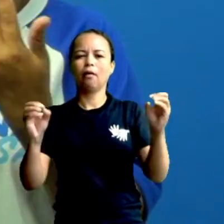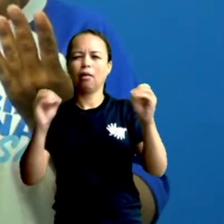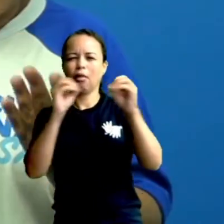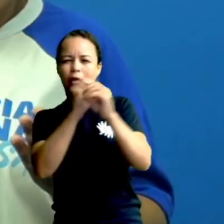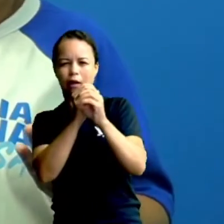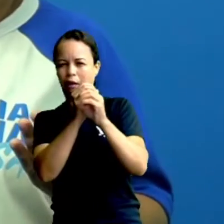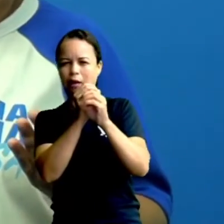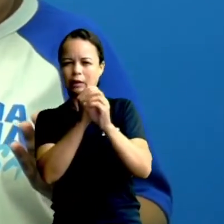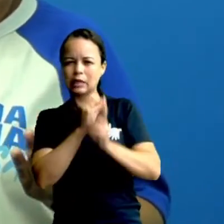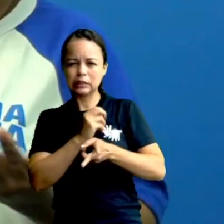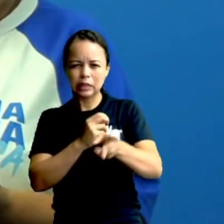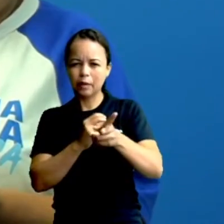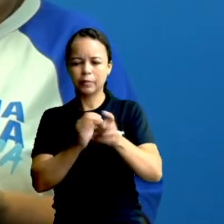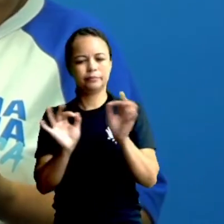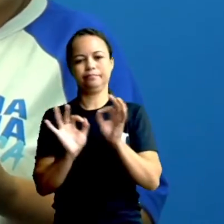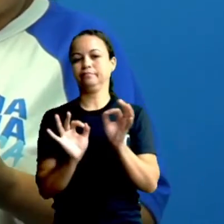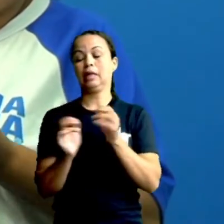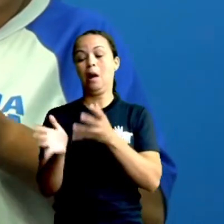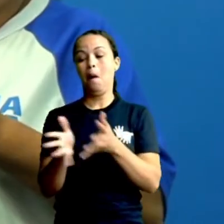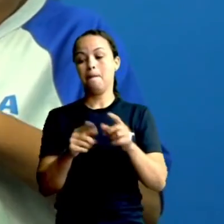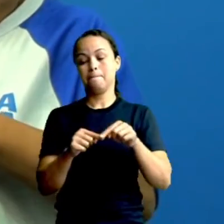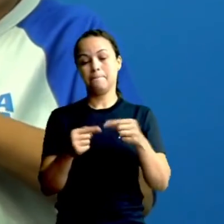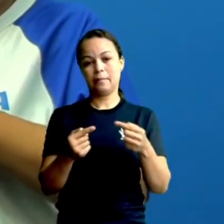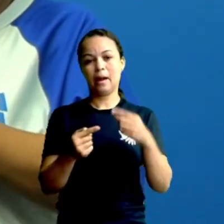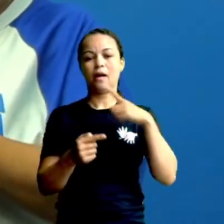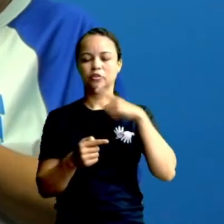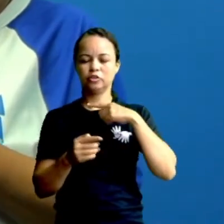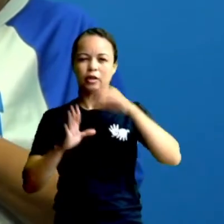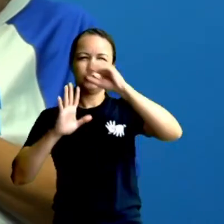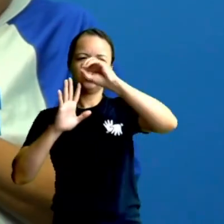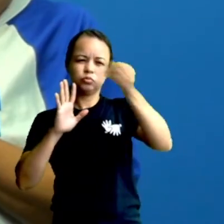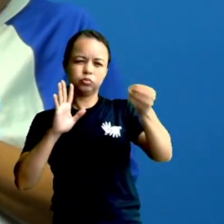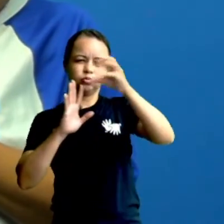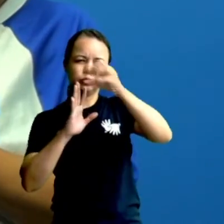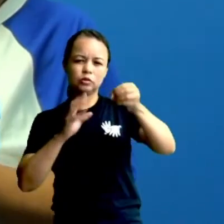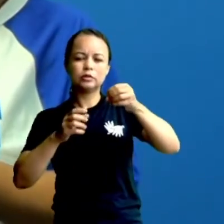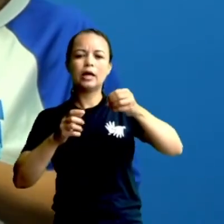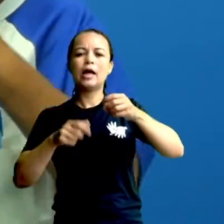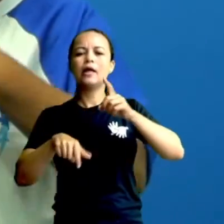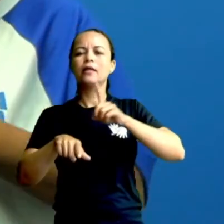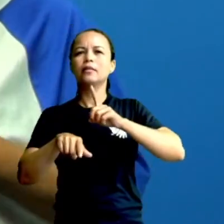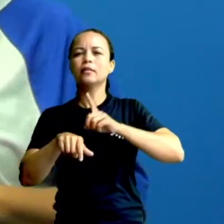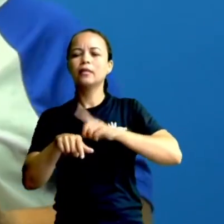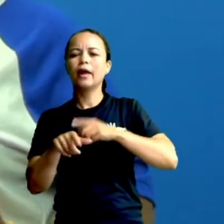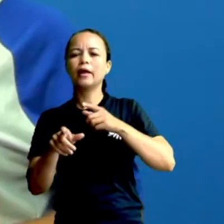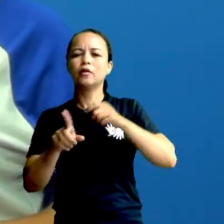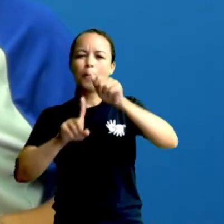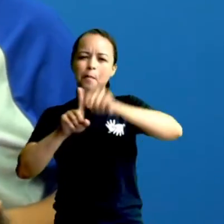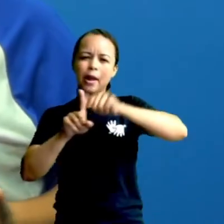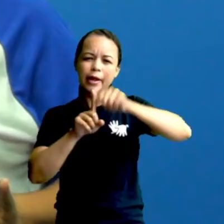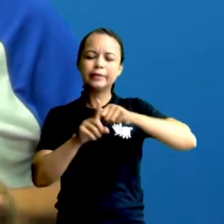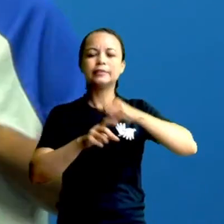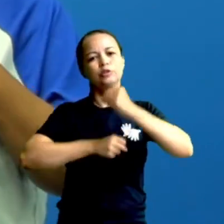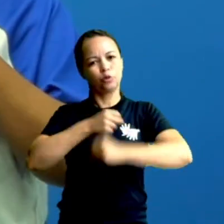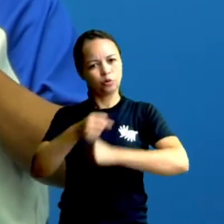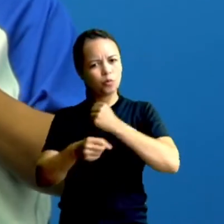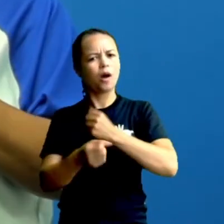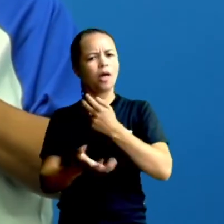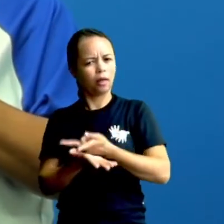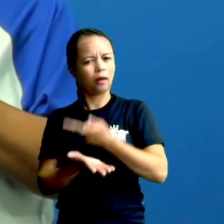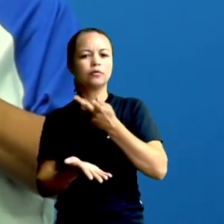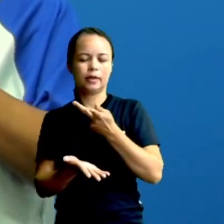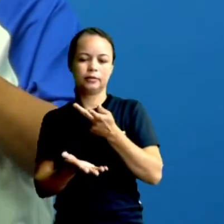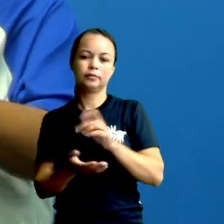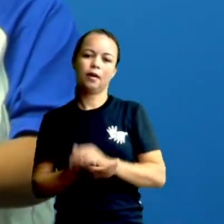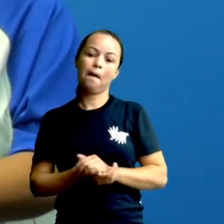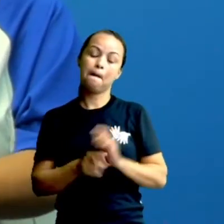tem, como a chuva de meteoro, ela realmente tem alguns determinados meses que todo ano acontece. Mas